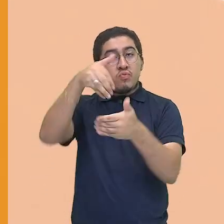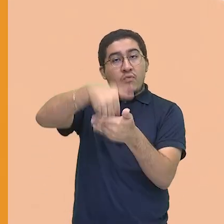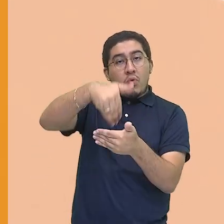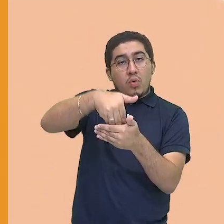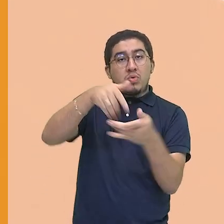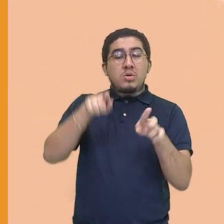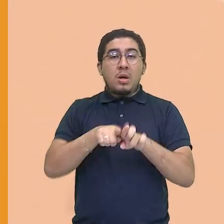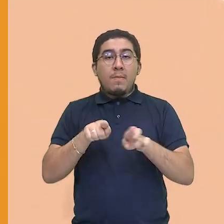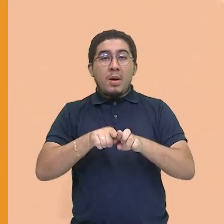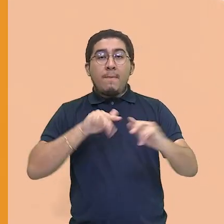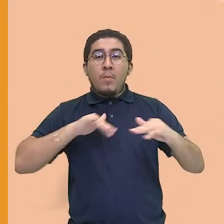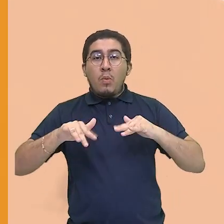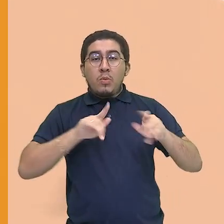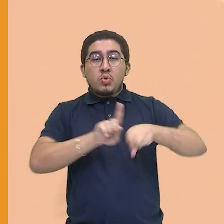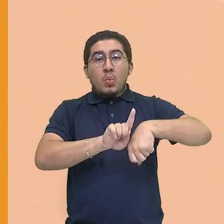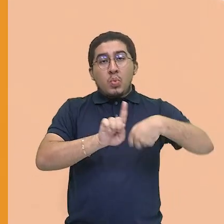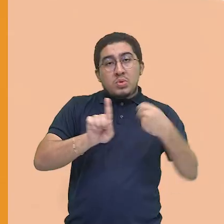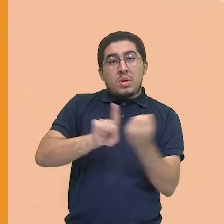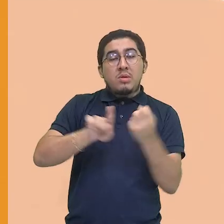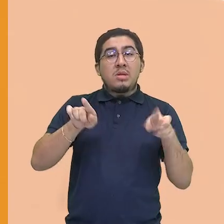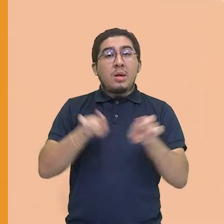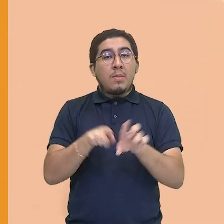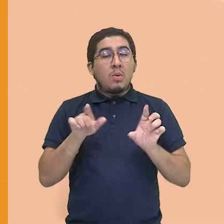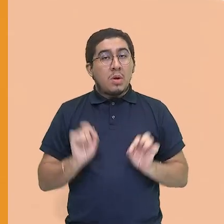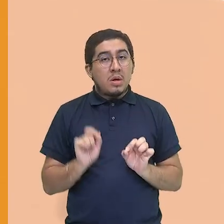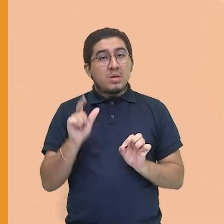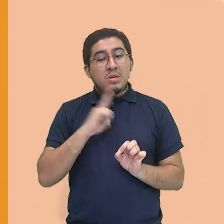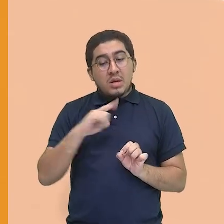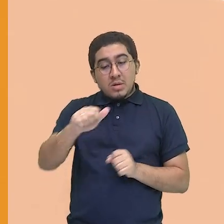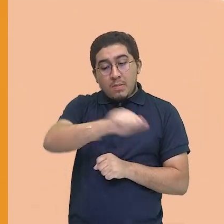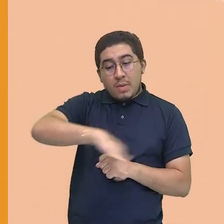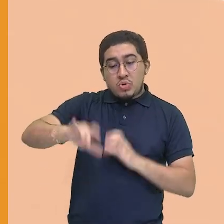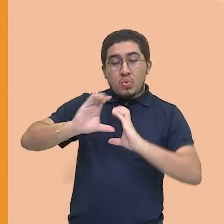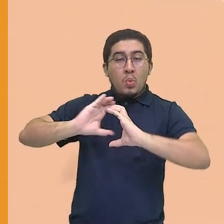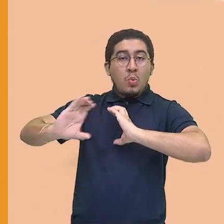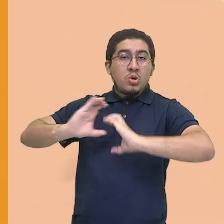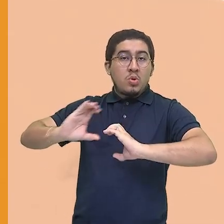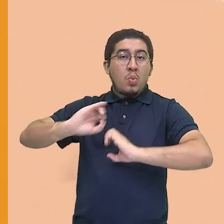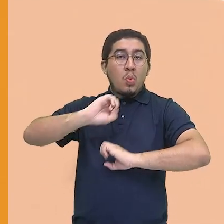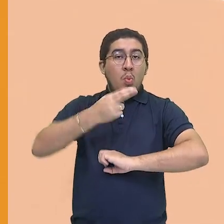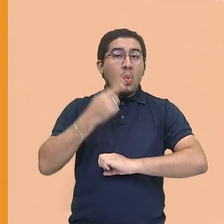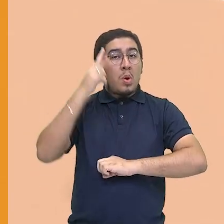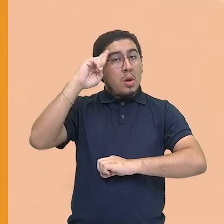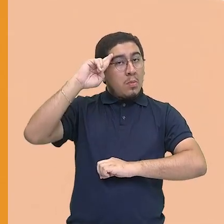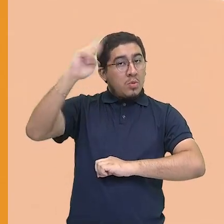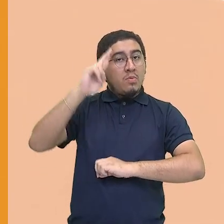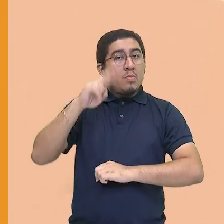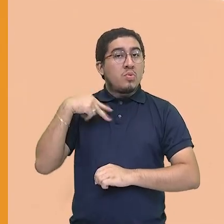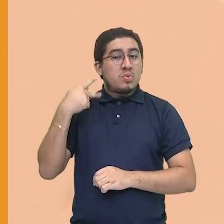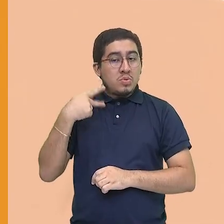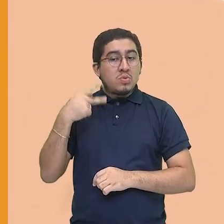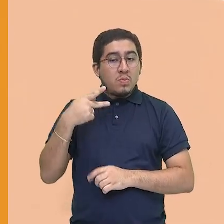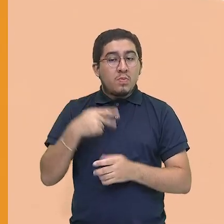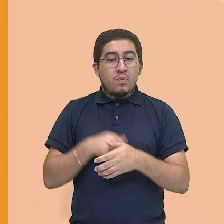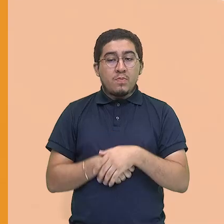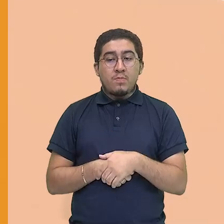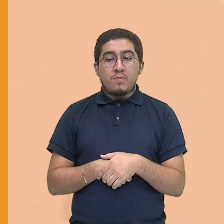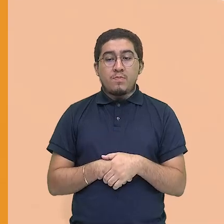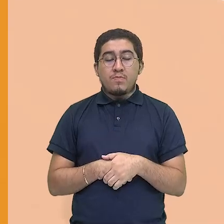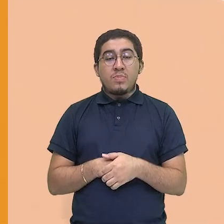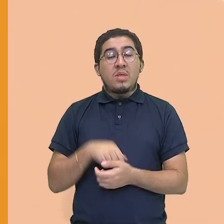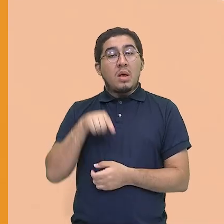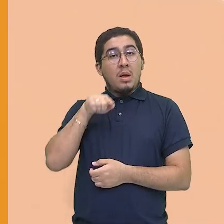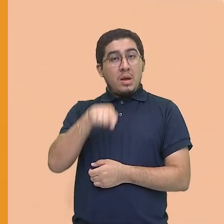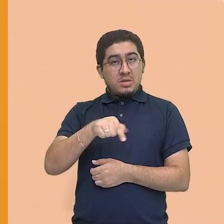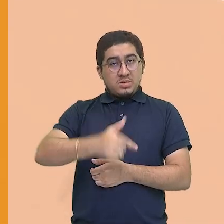movimentos sociais, redes de comunicação ou líderes políticos. Gente, a ativação